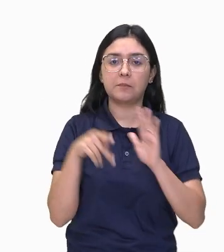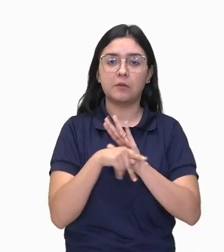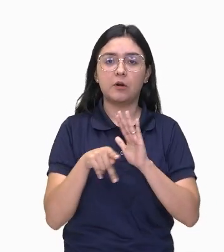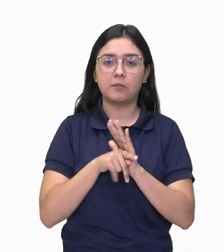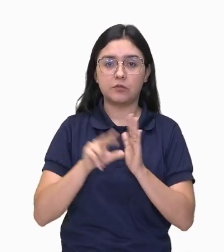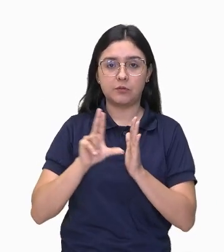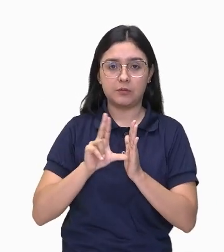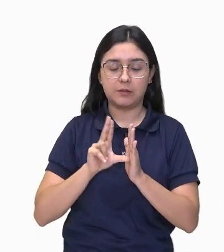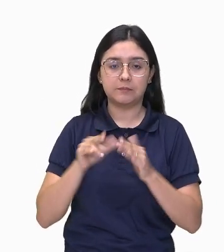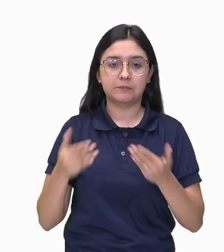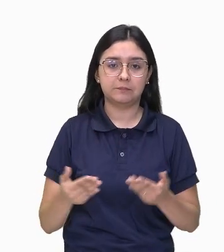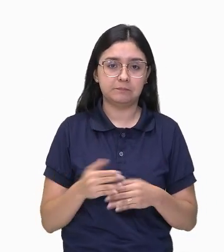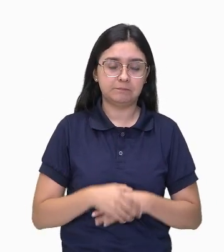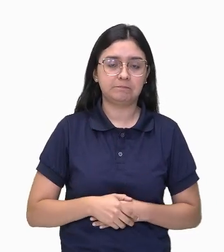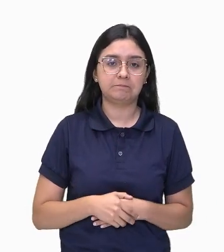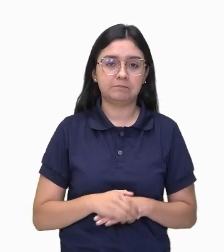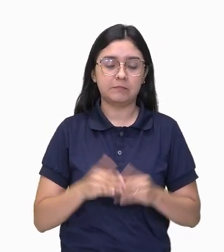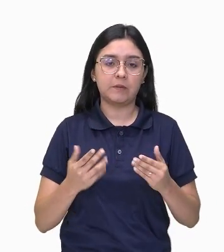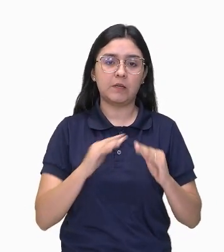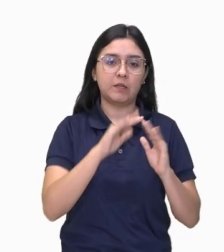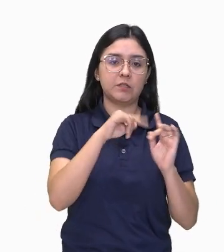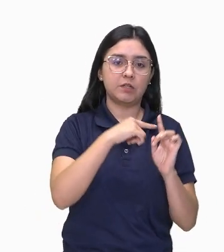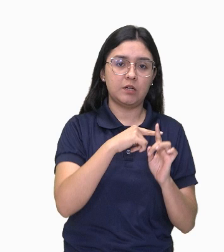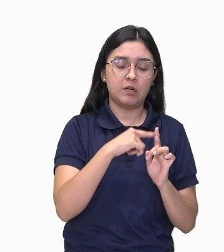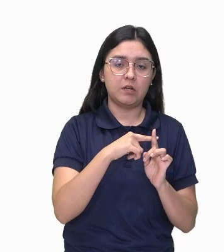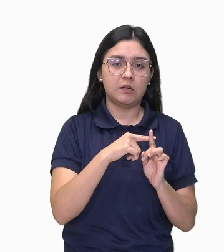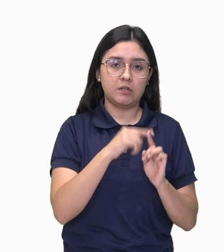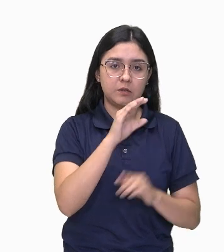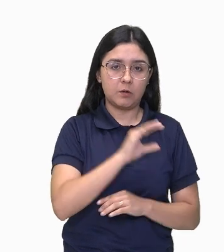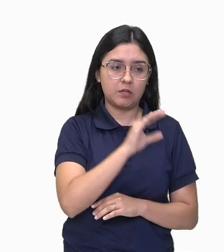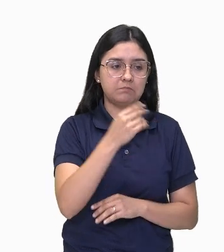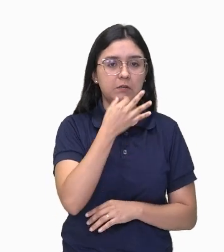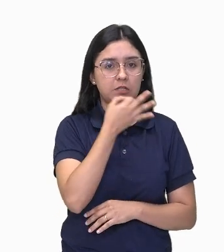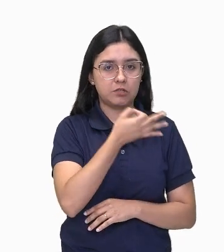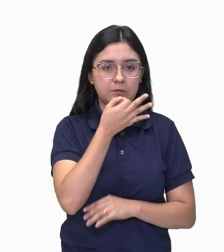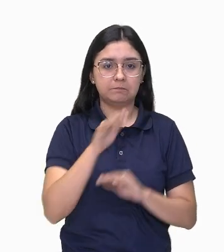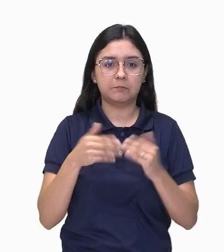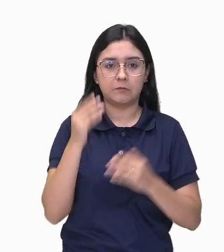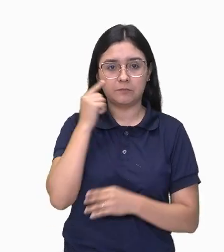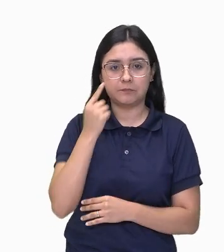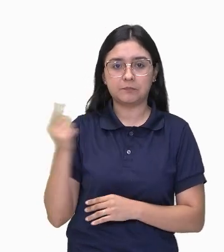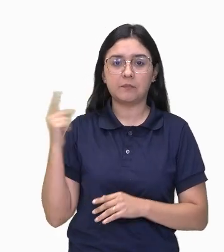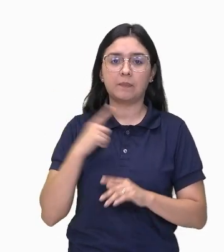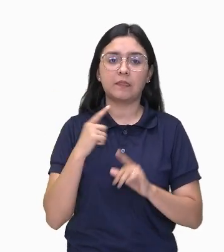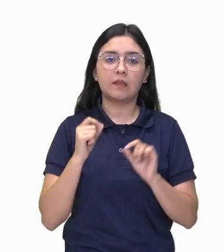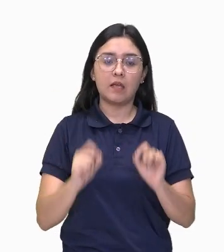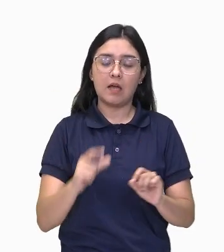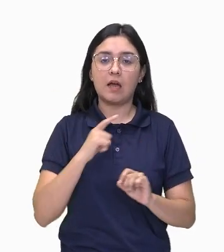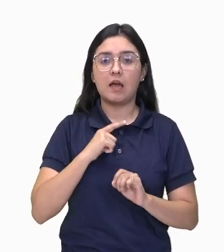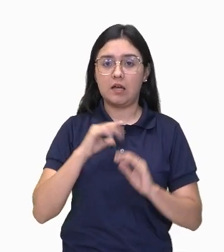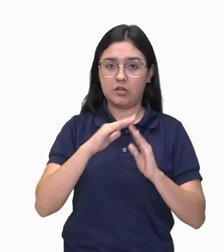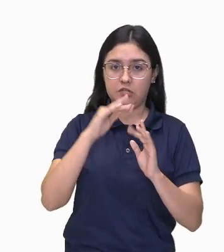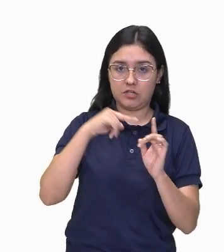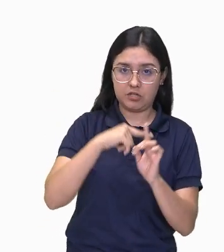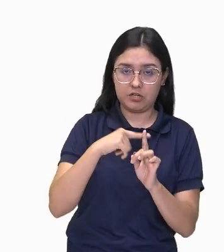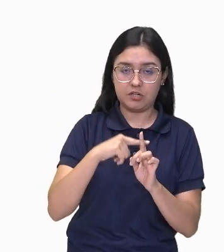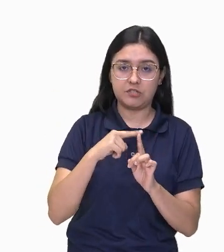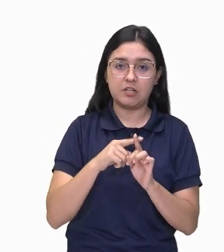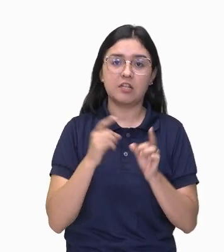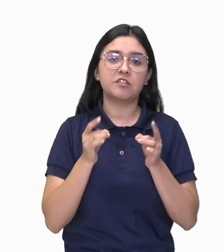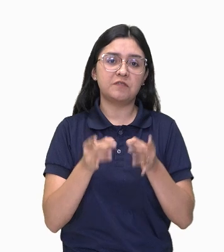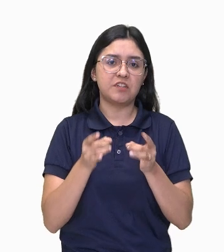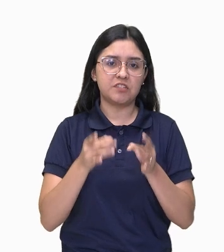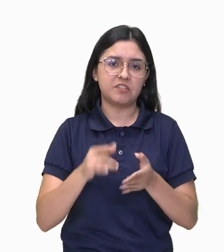Martinho Lutero em relação ali à Igreja Católica. Vamos então ao texto. A igreja vendia papéis, as indulgências, como eu falei para